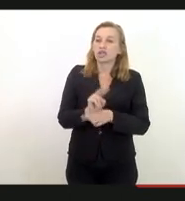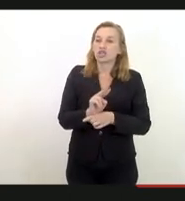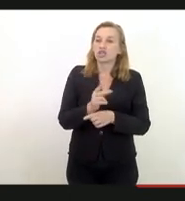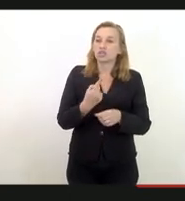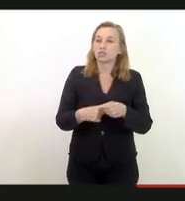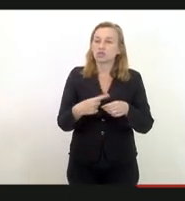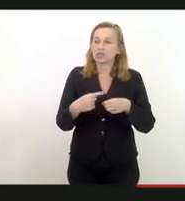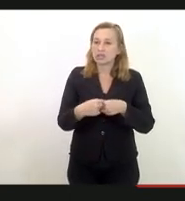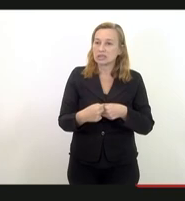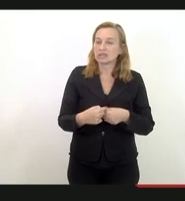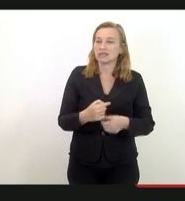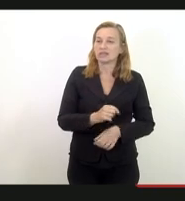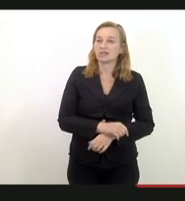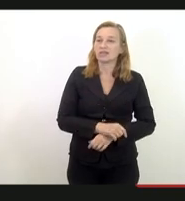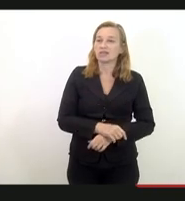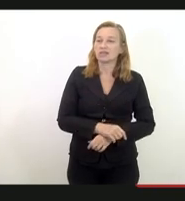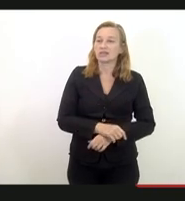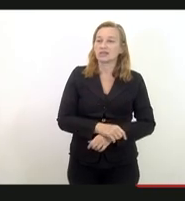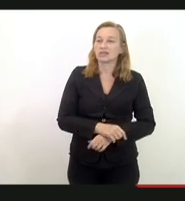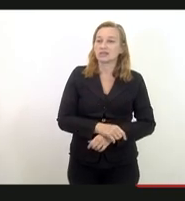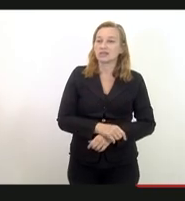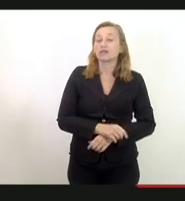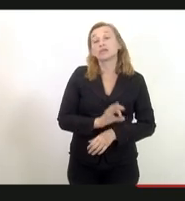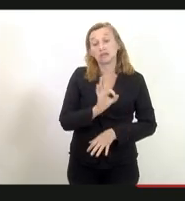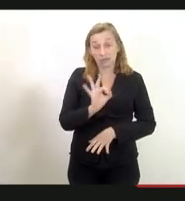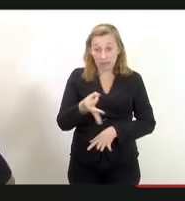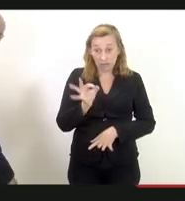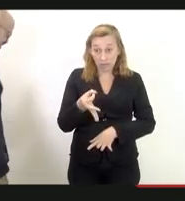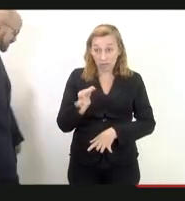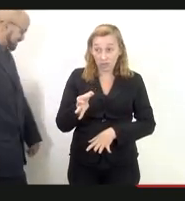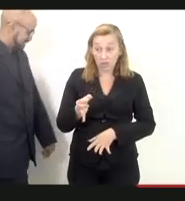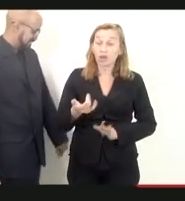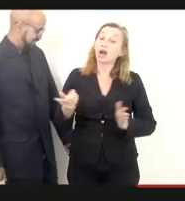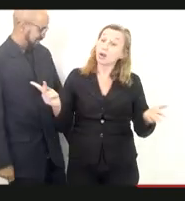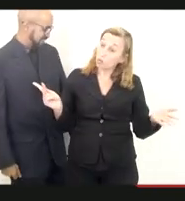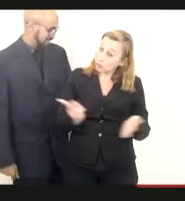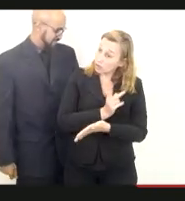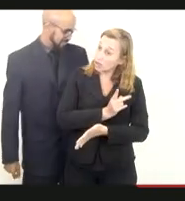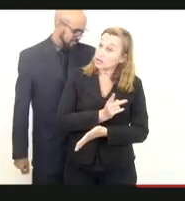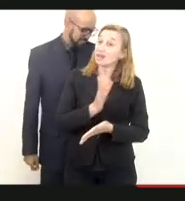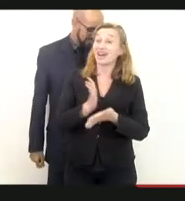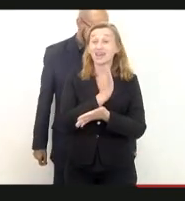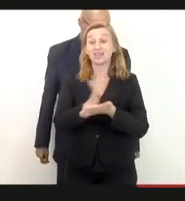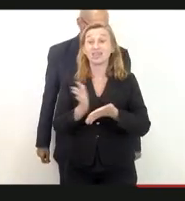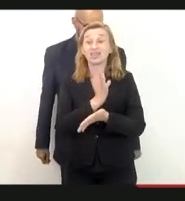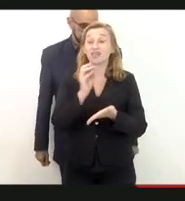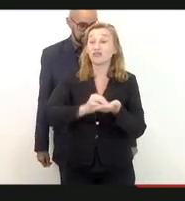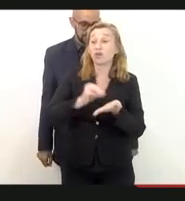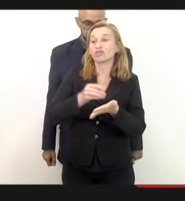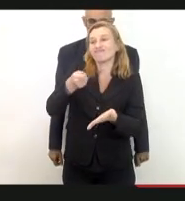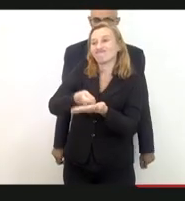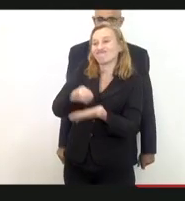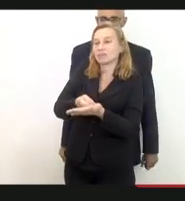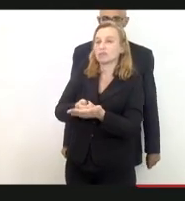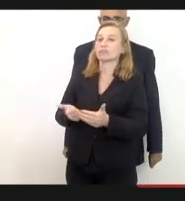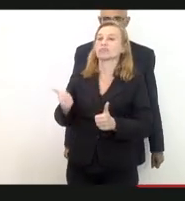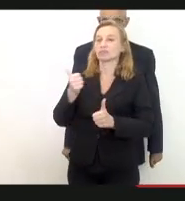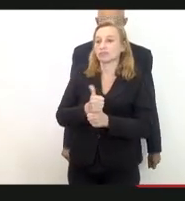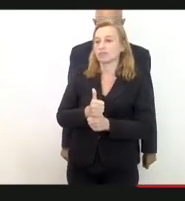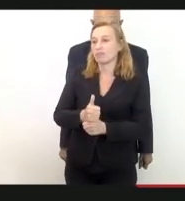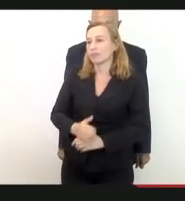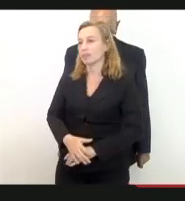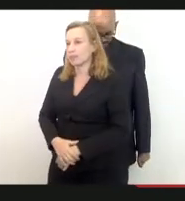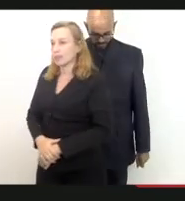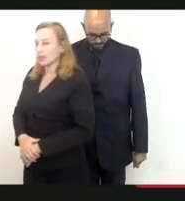a demora, às vezes, na utilização do recurso, ela, de fato, acontece. Às vezes, é a falta de uma cobrança, de explicar. Muito